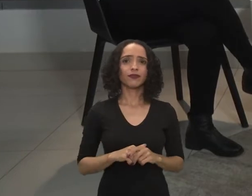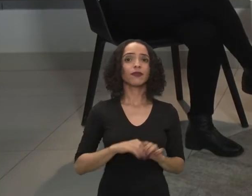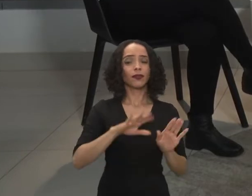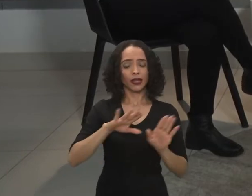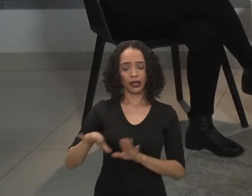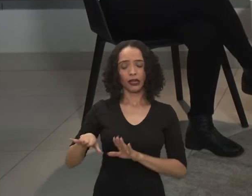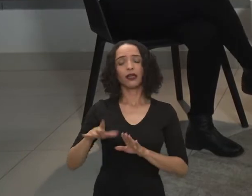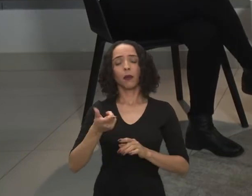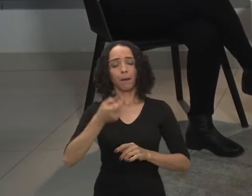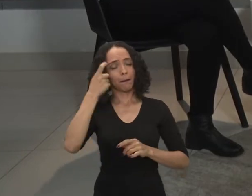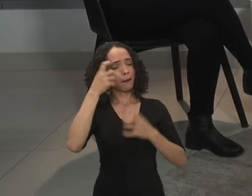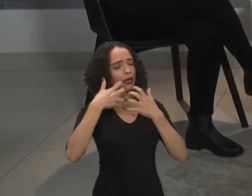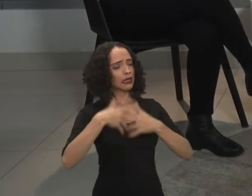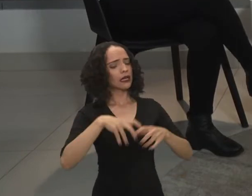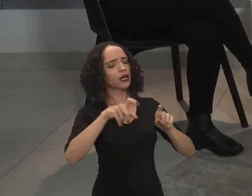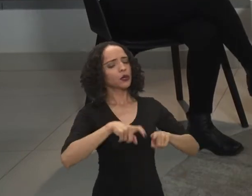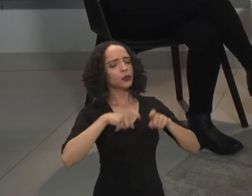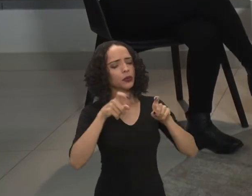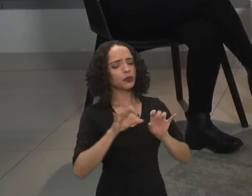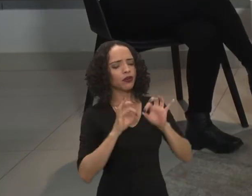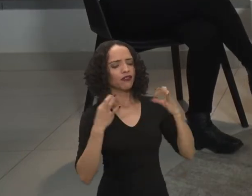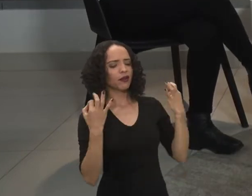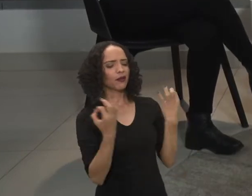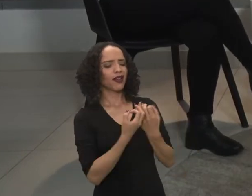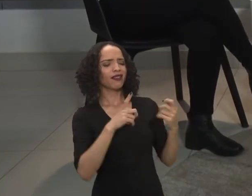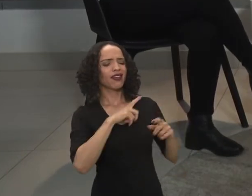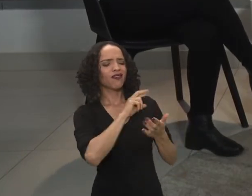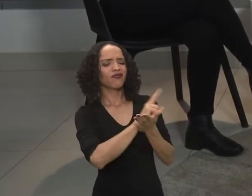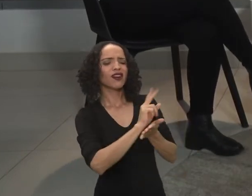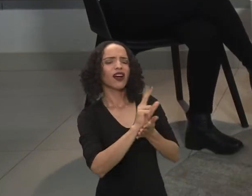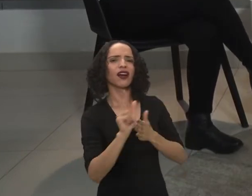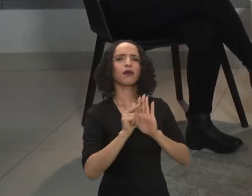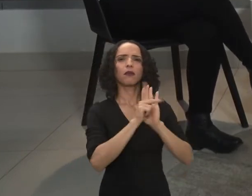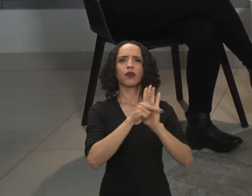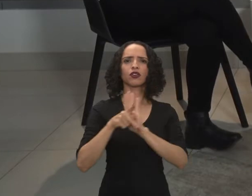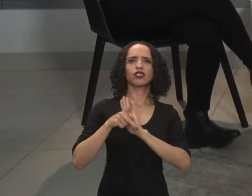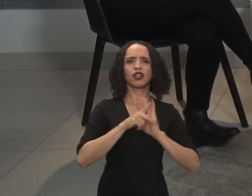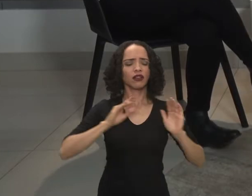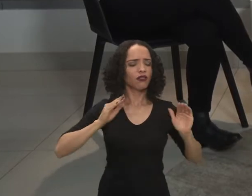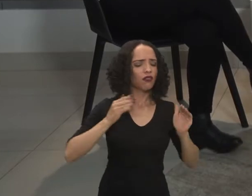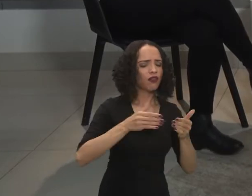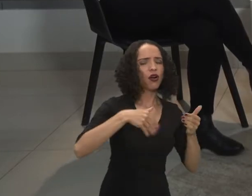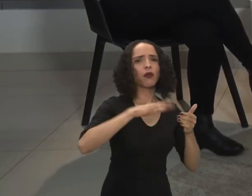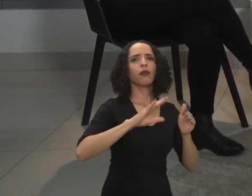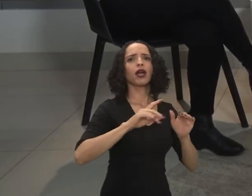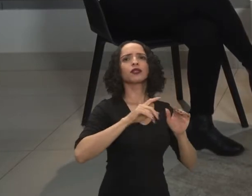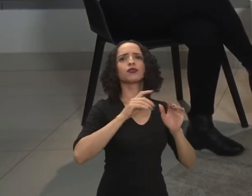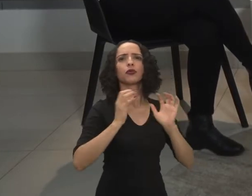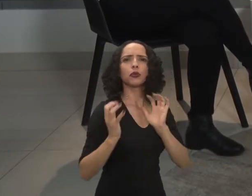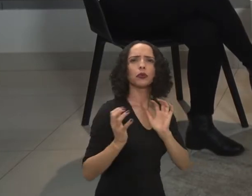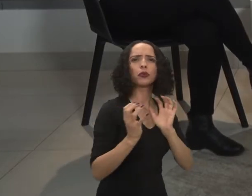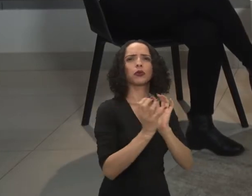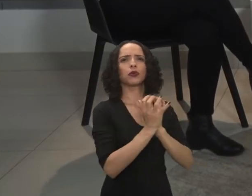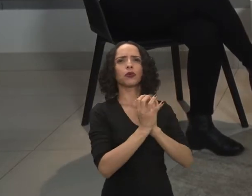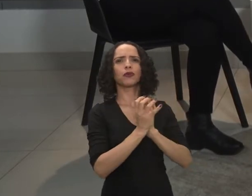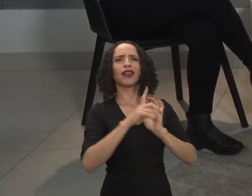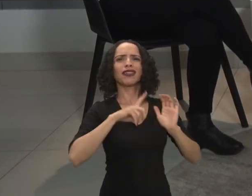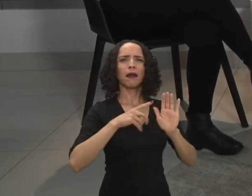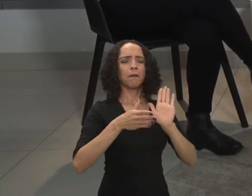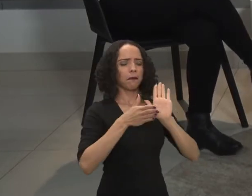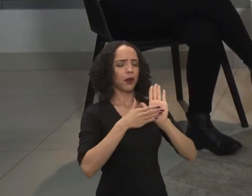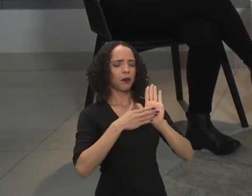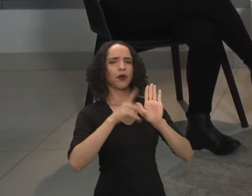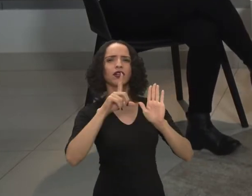vários projetos, até mesmo naqueles que estão mais ligados, né, ao grupo de ruralistas, propostas que falam de